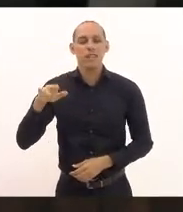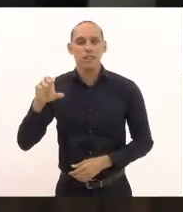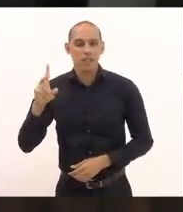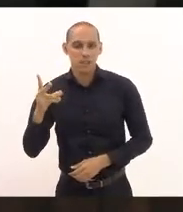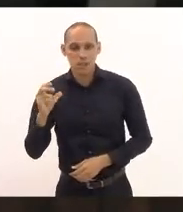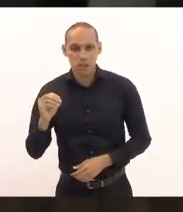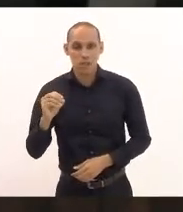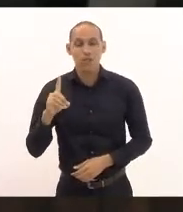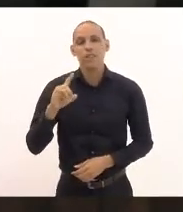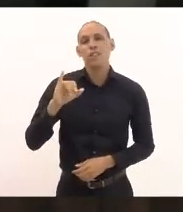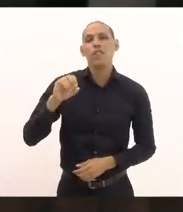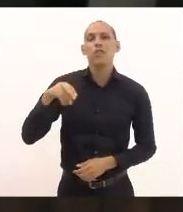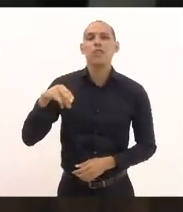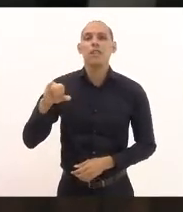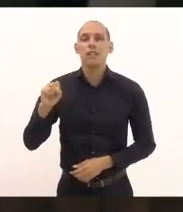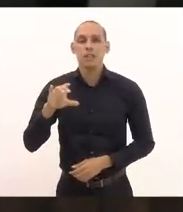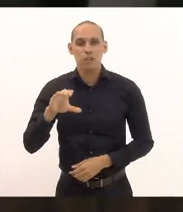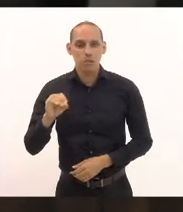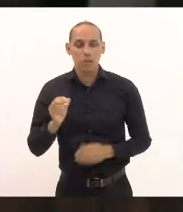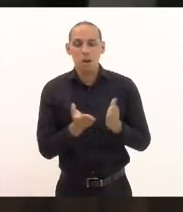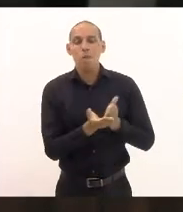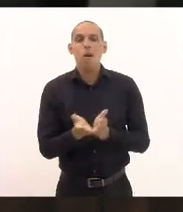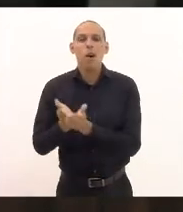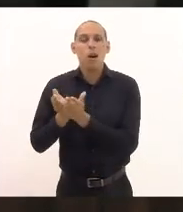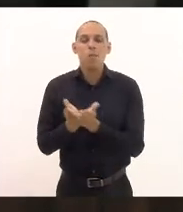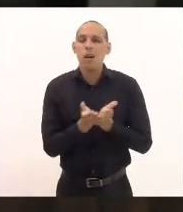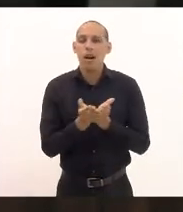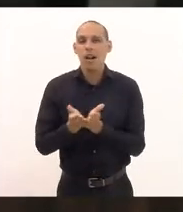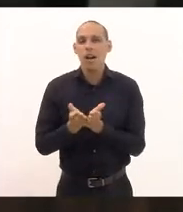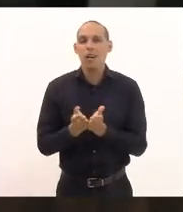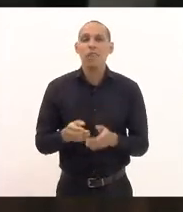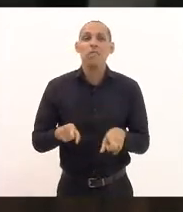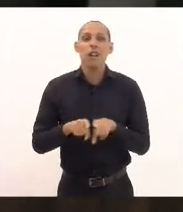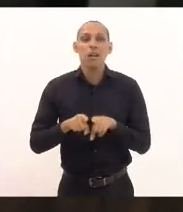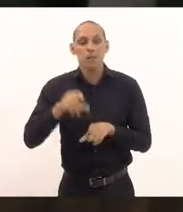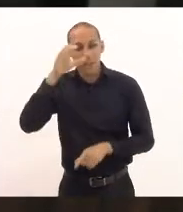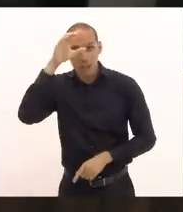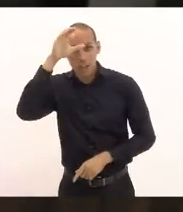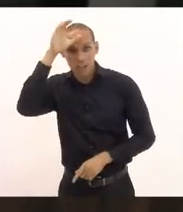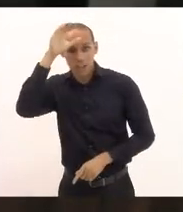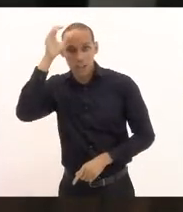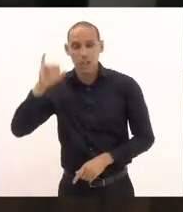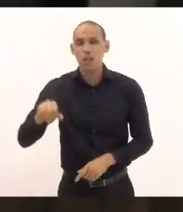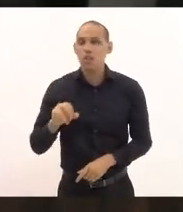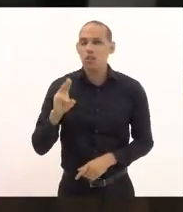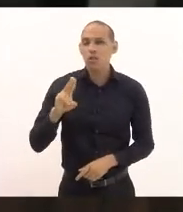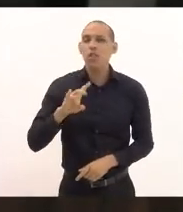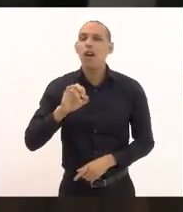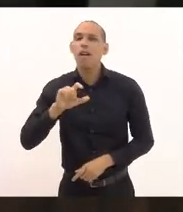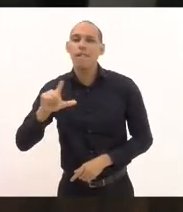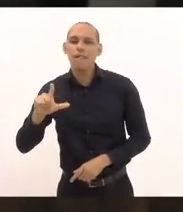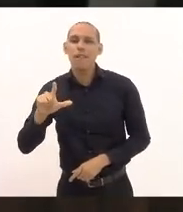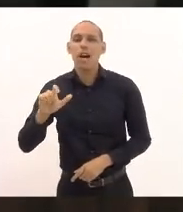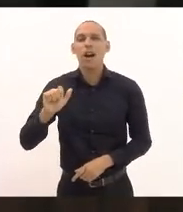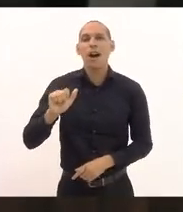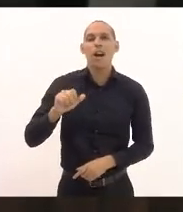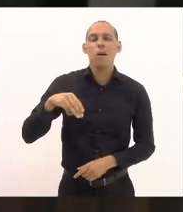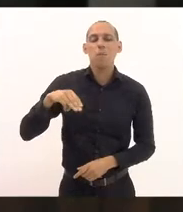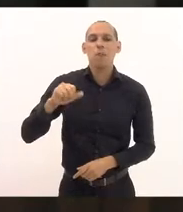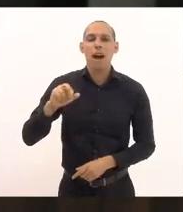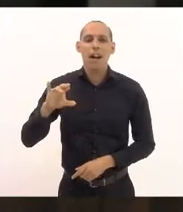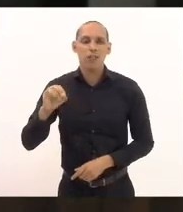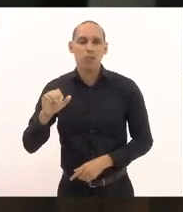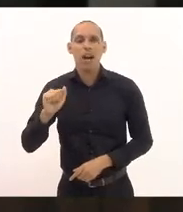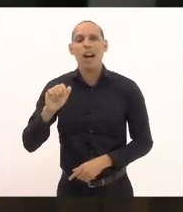Lins, Eurico Júnior, Vando Família, Alana Passos, Tia Ju, Valdo Ceasa, Anderson Alexandre, Marcos Vinícius, Atila